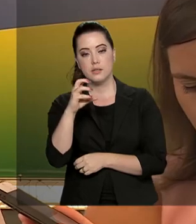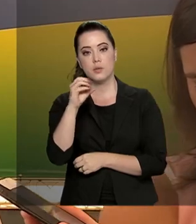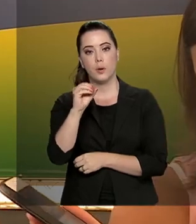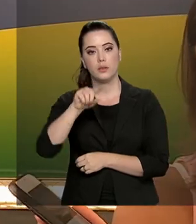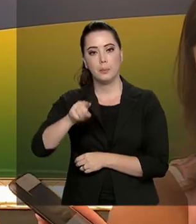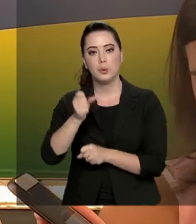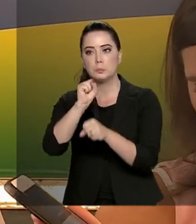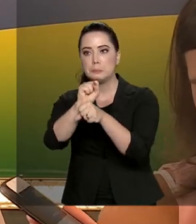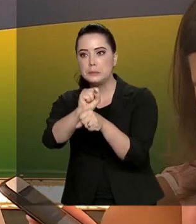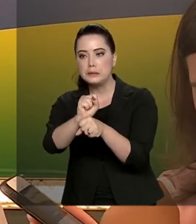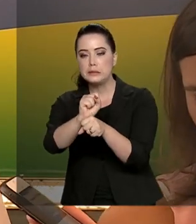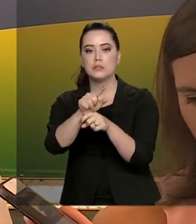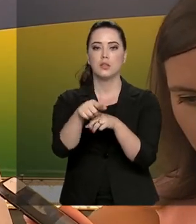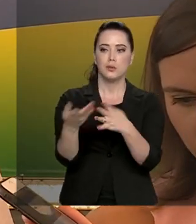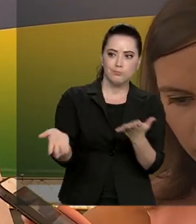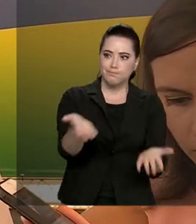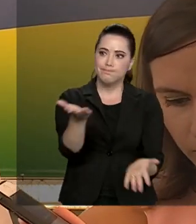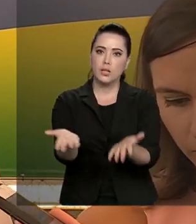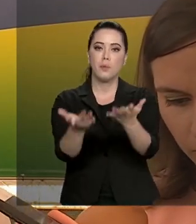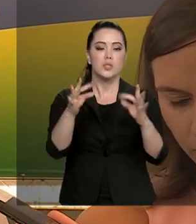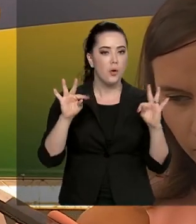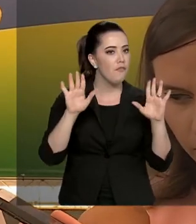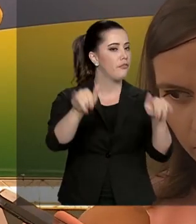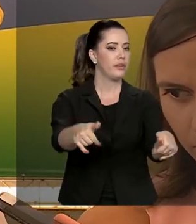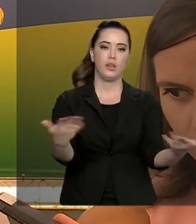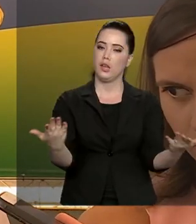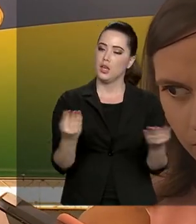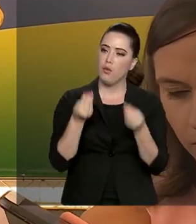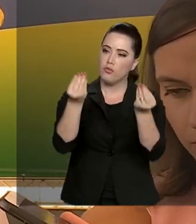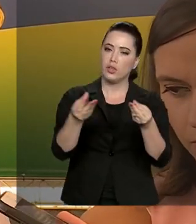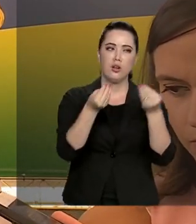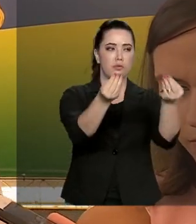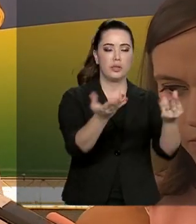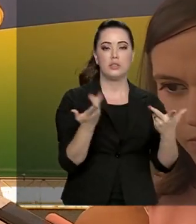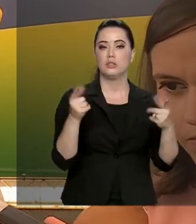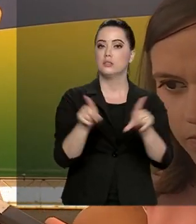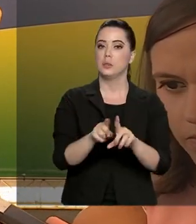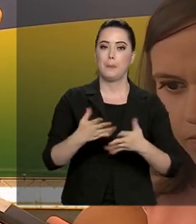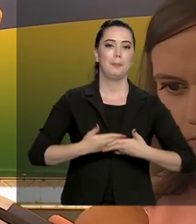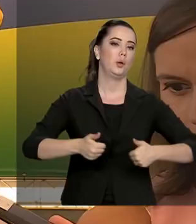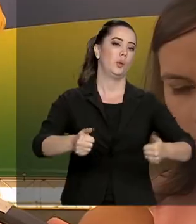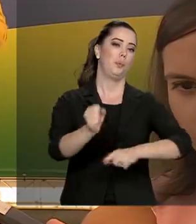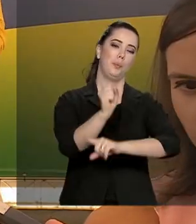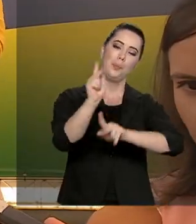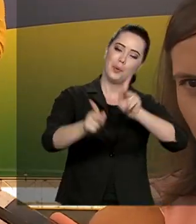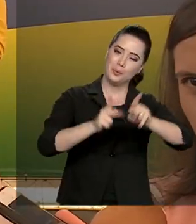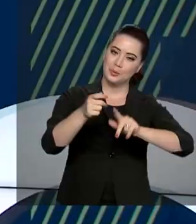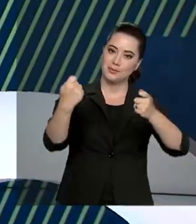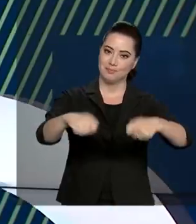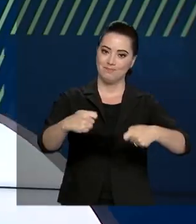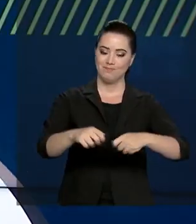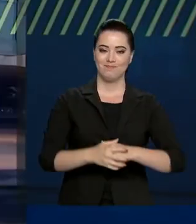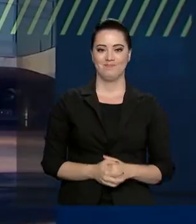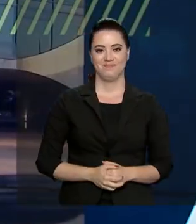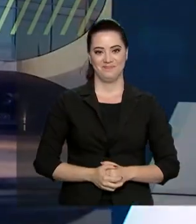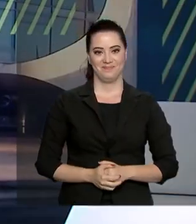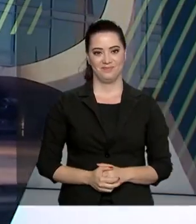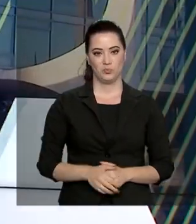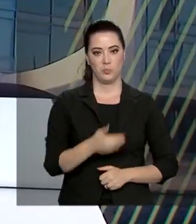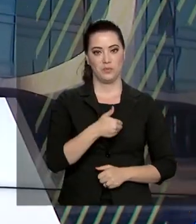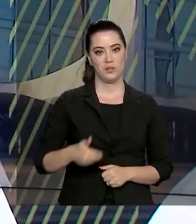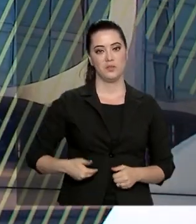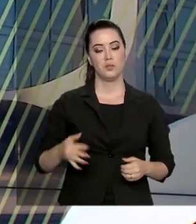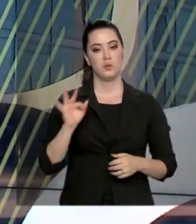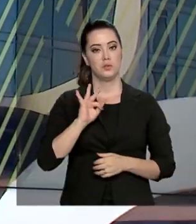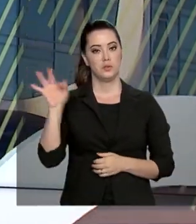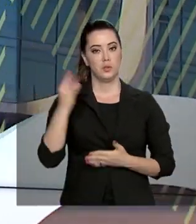em todo o Brasil que precisam ser finalizadas, entregues e trazer o benefício que a população tanto precisa. E o